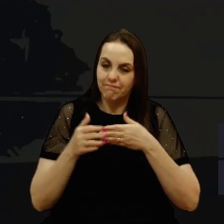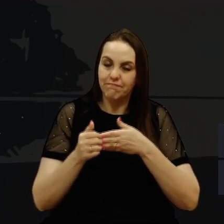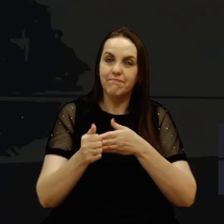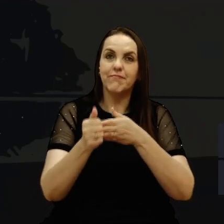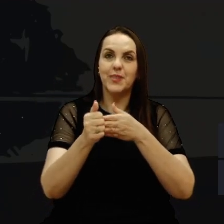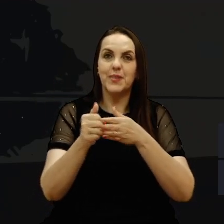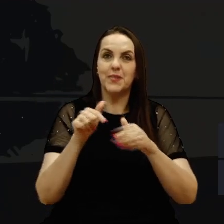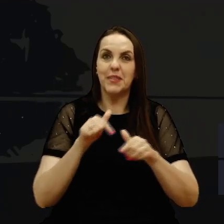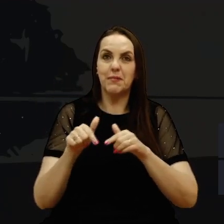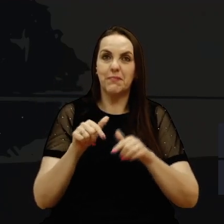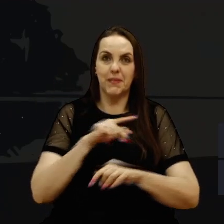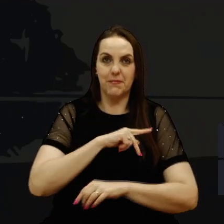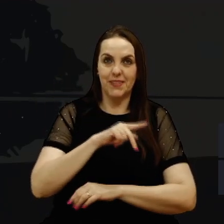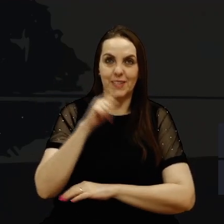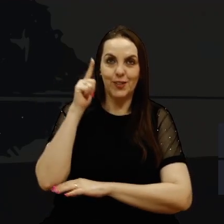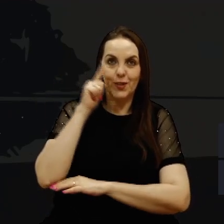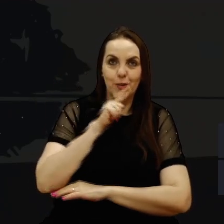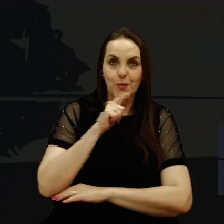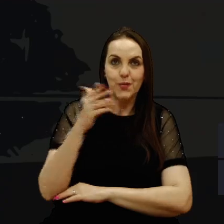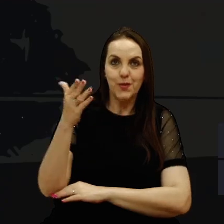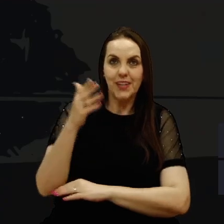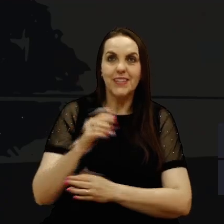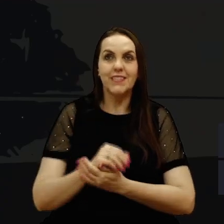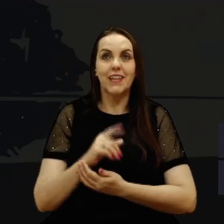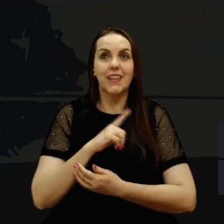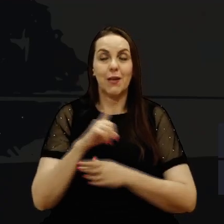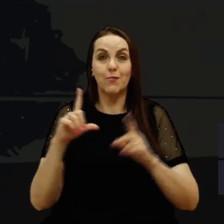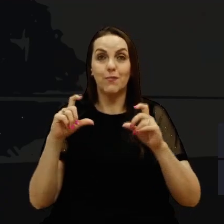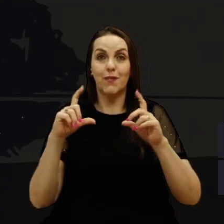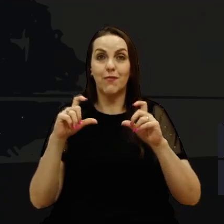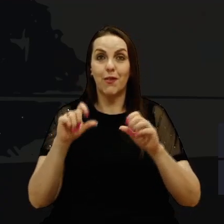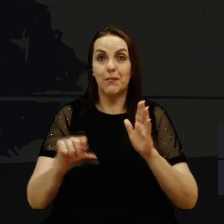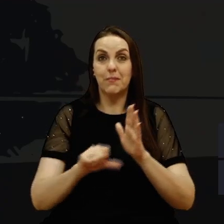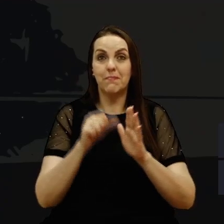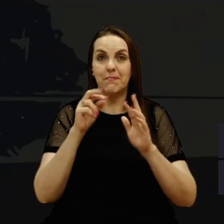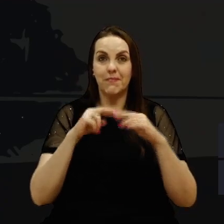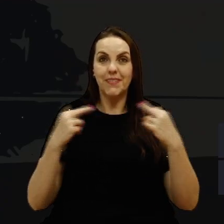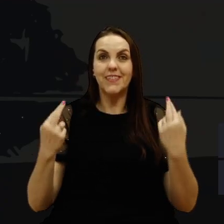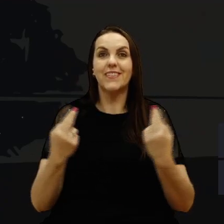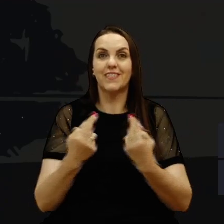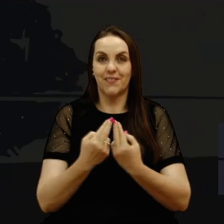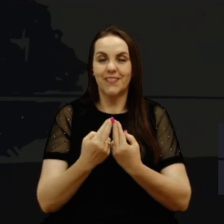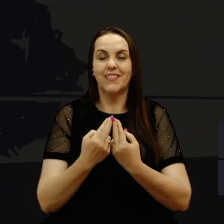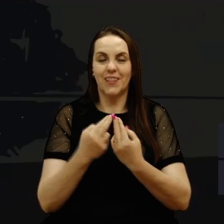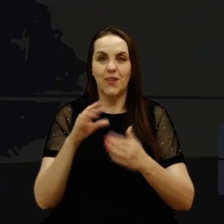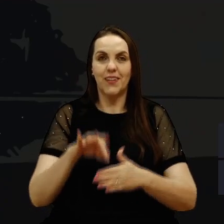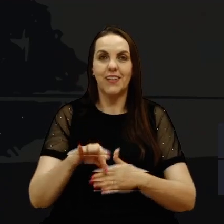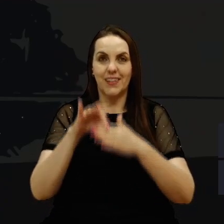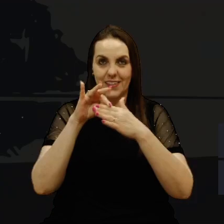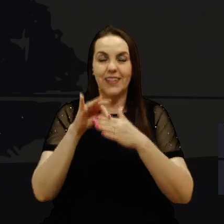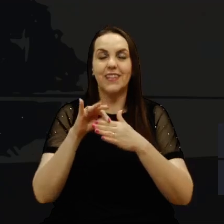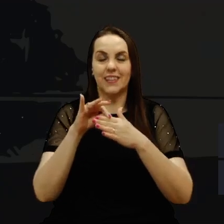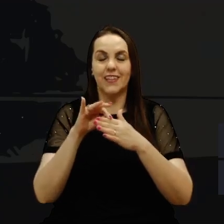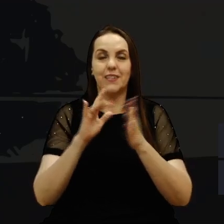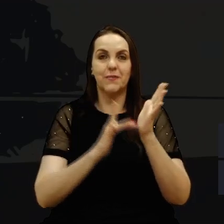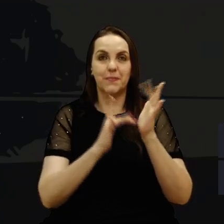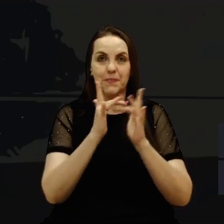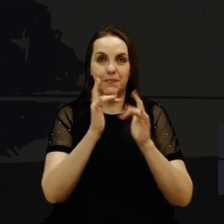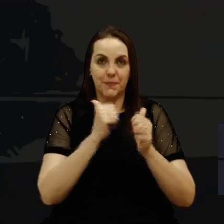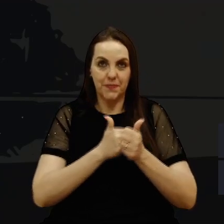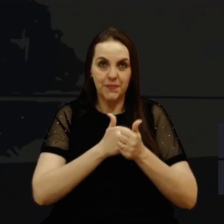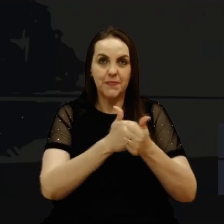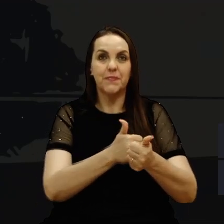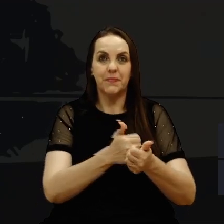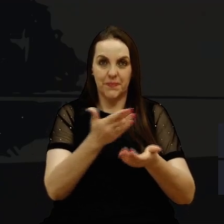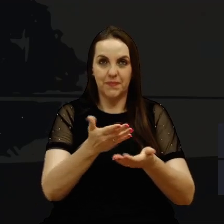desse ano, presidente Lucas. Aí tem uma lembrança da primeira reunião que a gente fez com as lideranças cristãs de Caxias do Sul, o qual tem